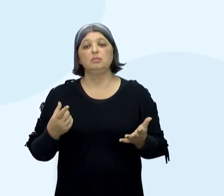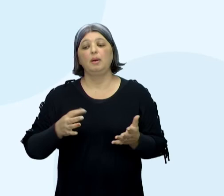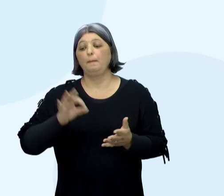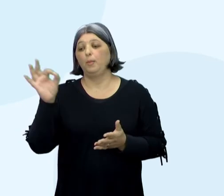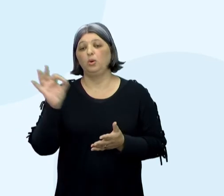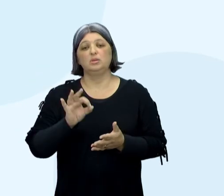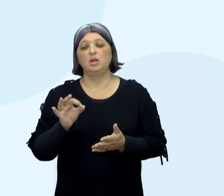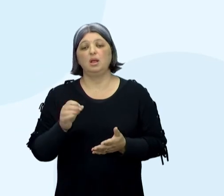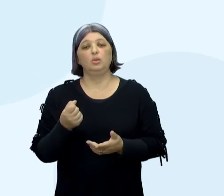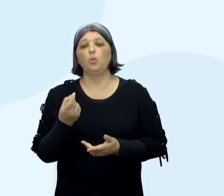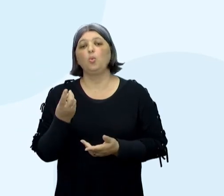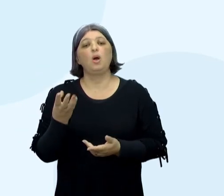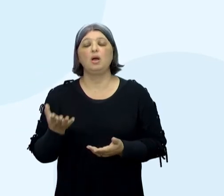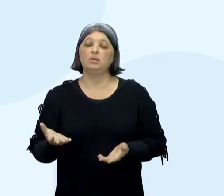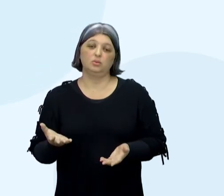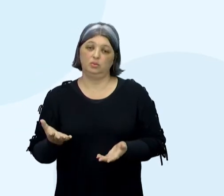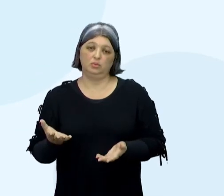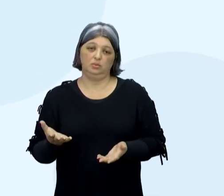cento representa esse